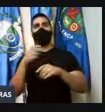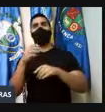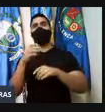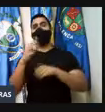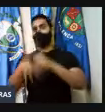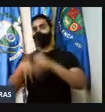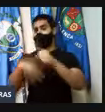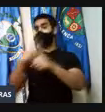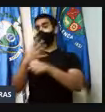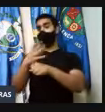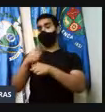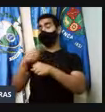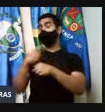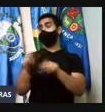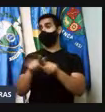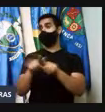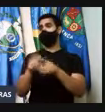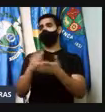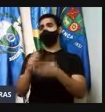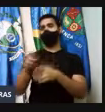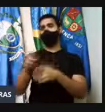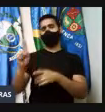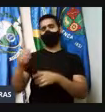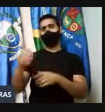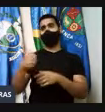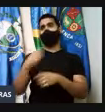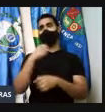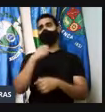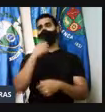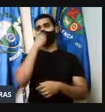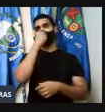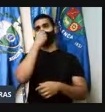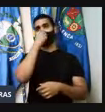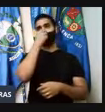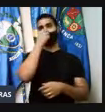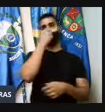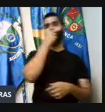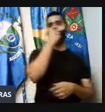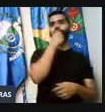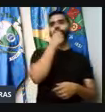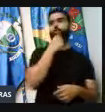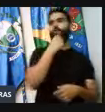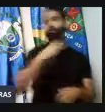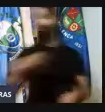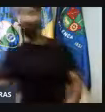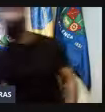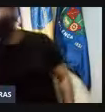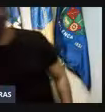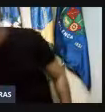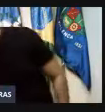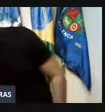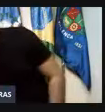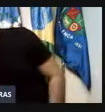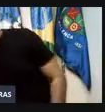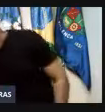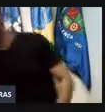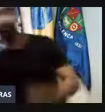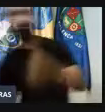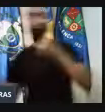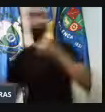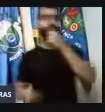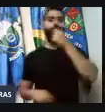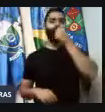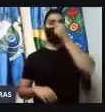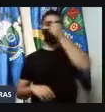legislatura, com o pé direito, trazendo um empreendimento desse tamanho para a nossa cidade, e principalmente